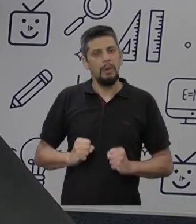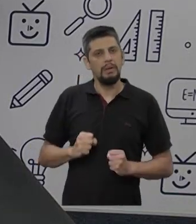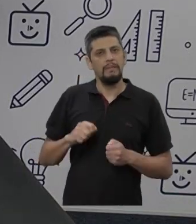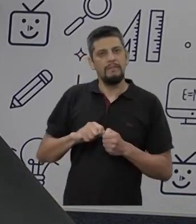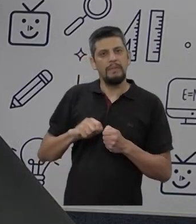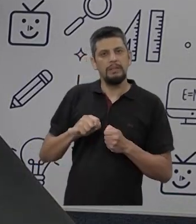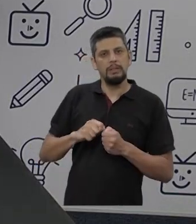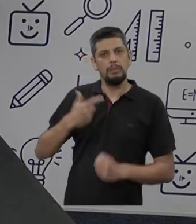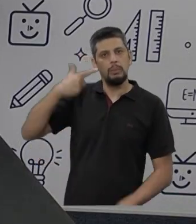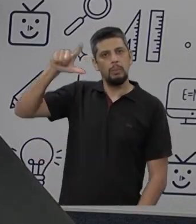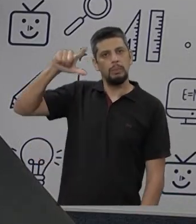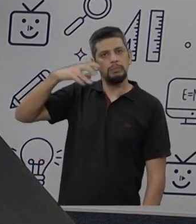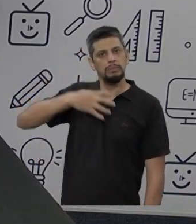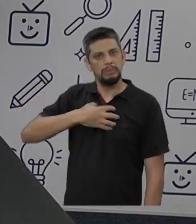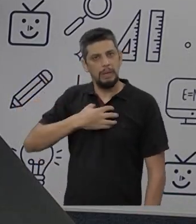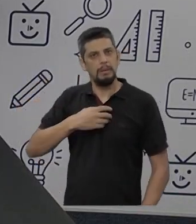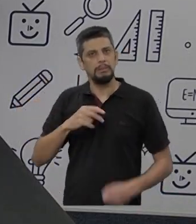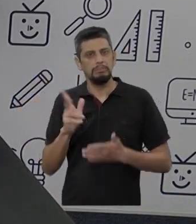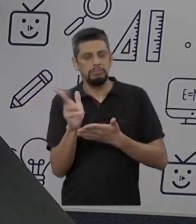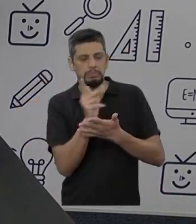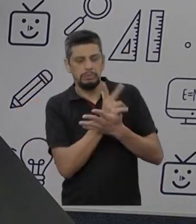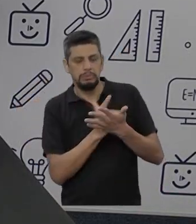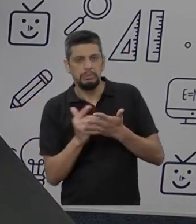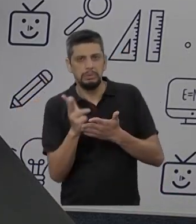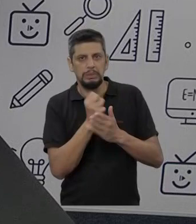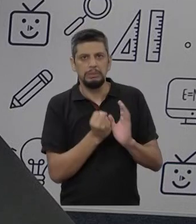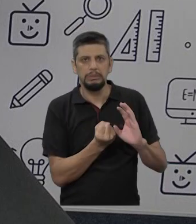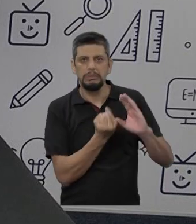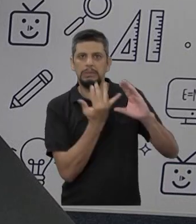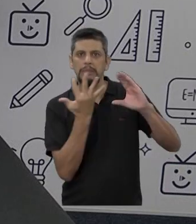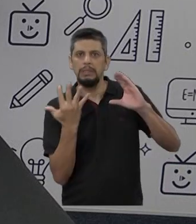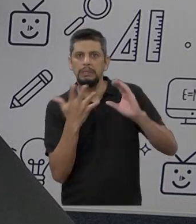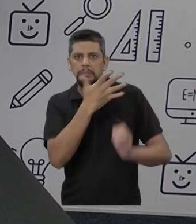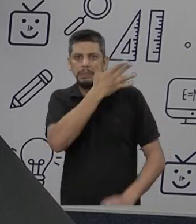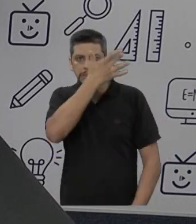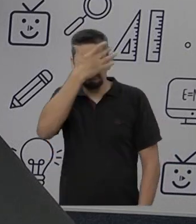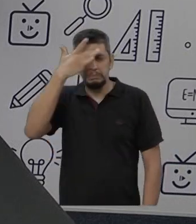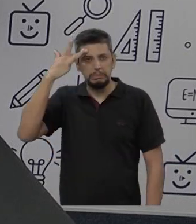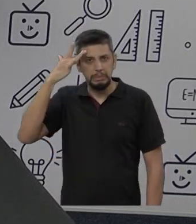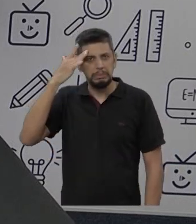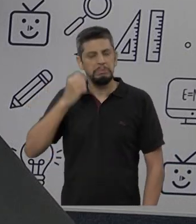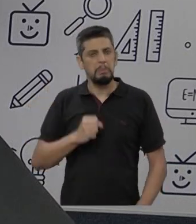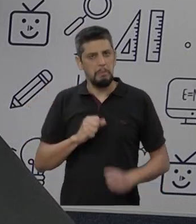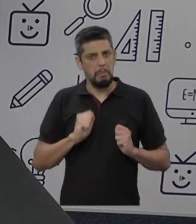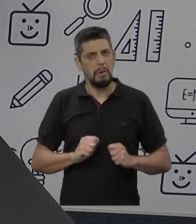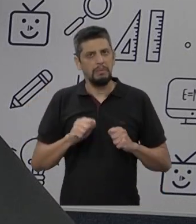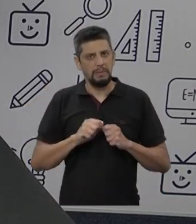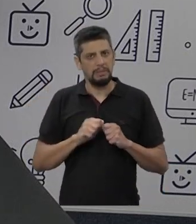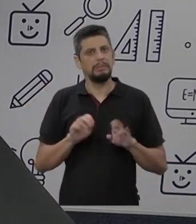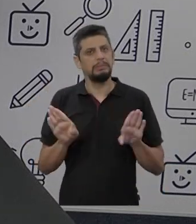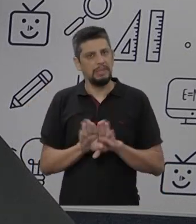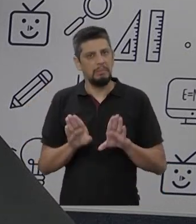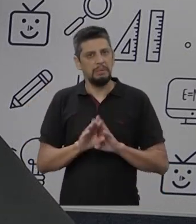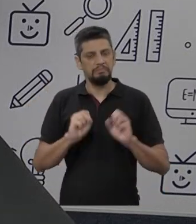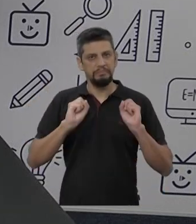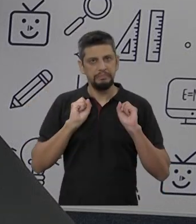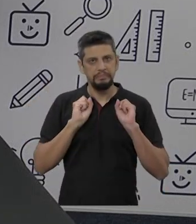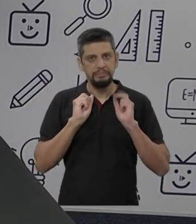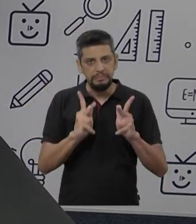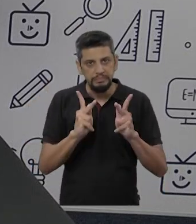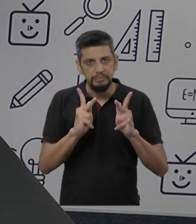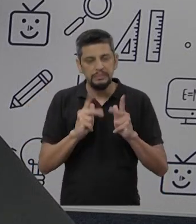da mesma forma, fazer o desenho da pessoa, com as características de coisas que as pessoas já fizeram, não é? Então dá para fazer assim também,